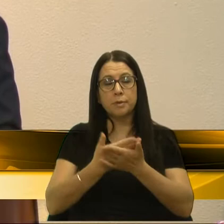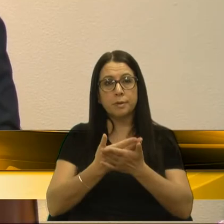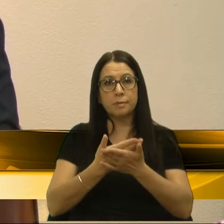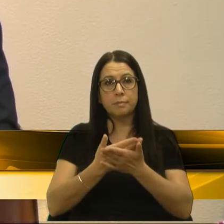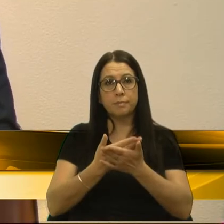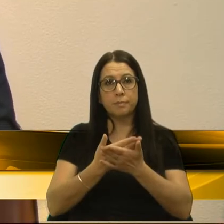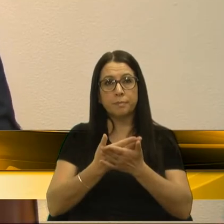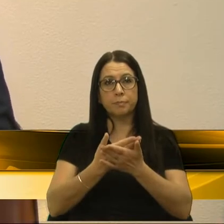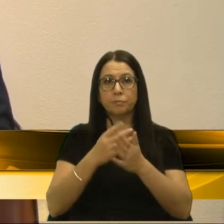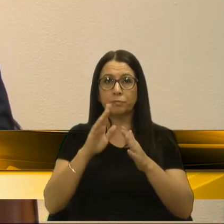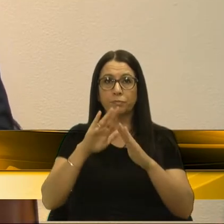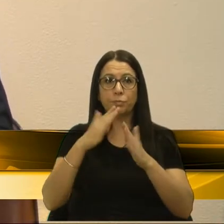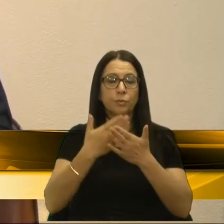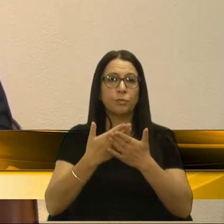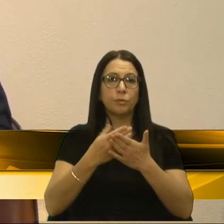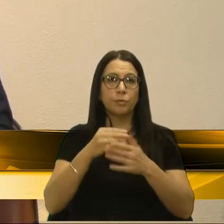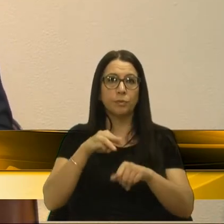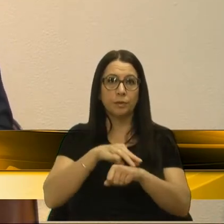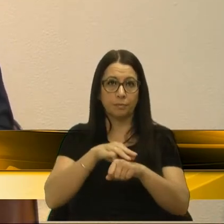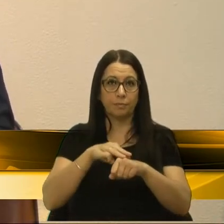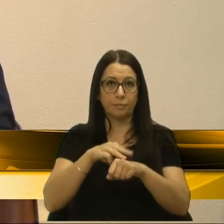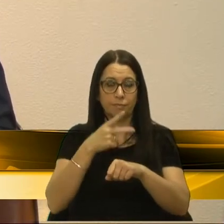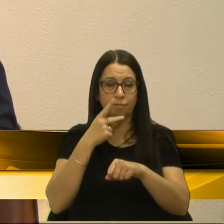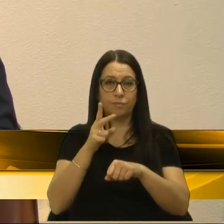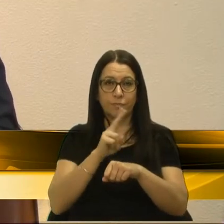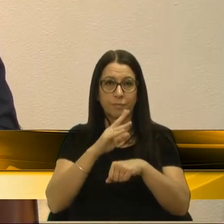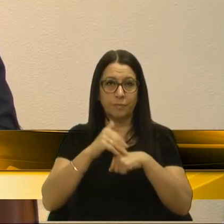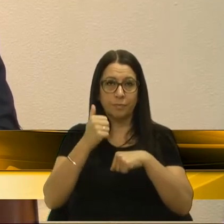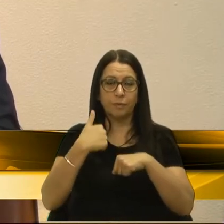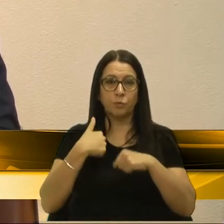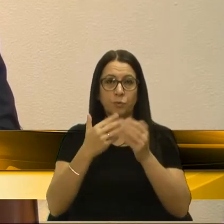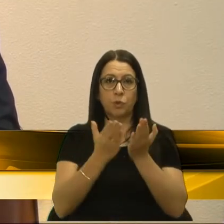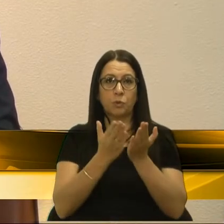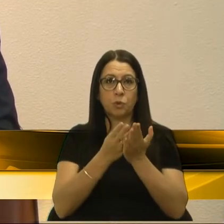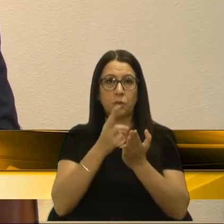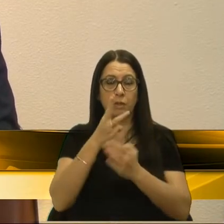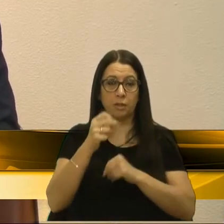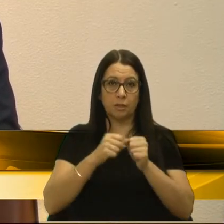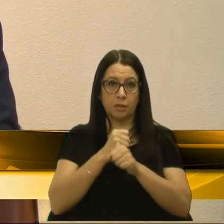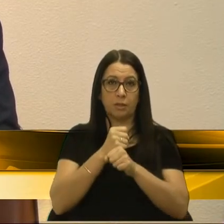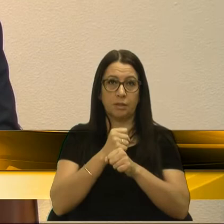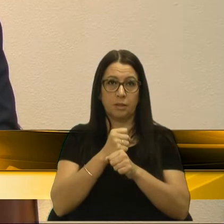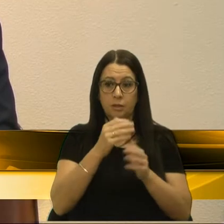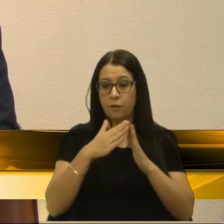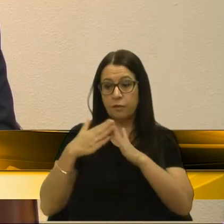Colégio Marrom, Coleginho Marrom, que a gente chamava, onde eu estudei durante 3 anos. Nós